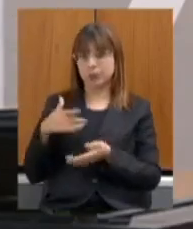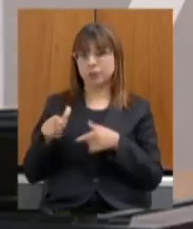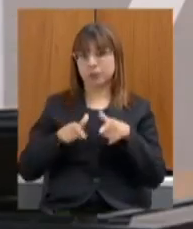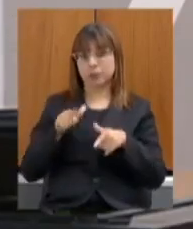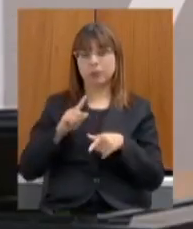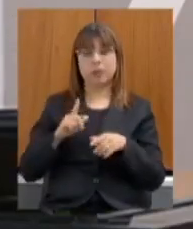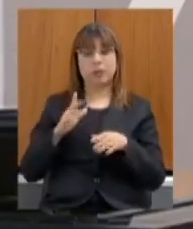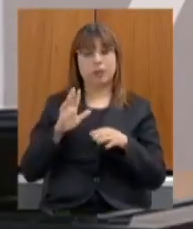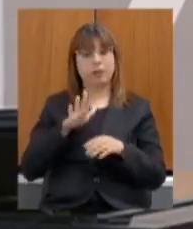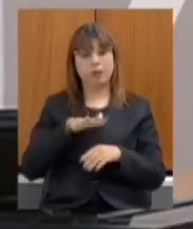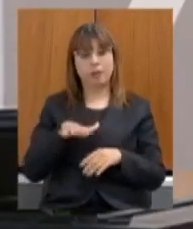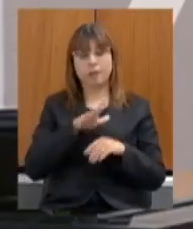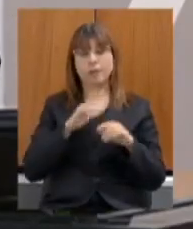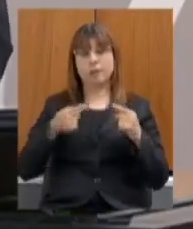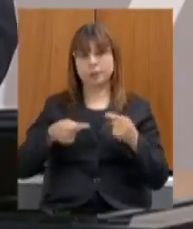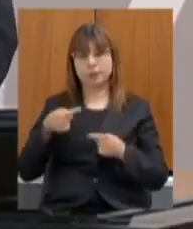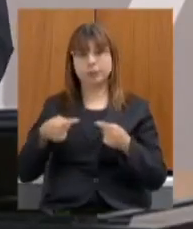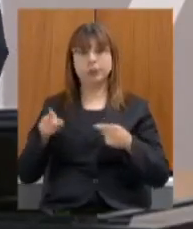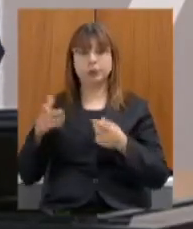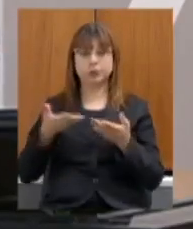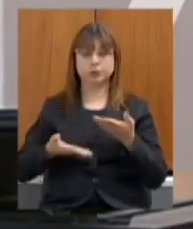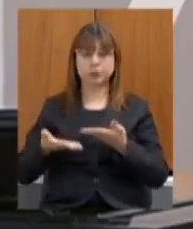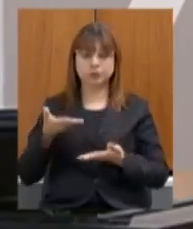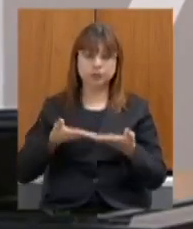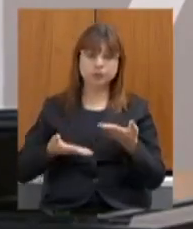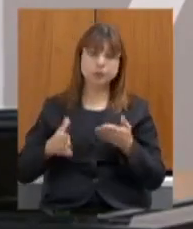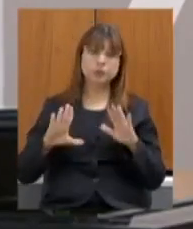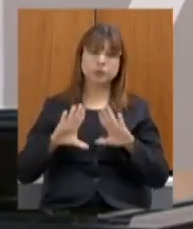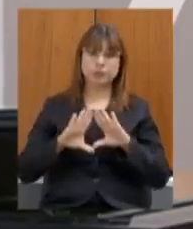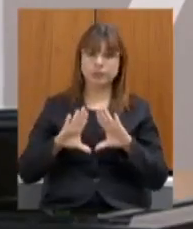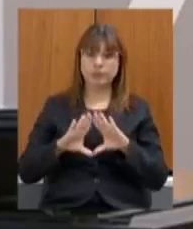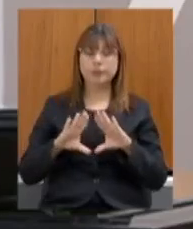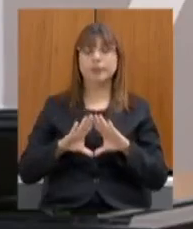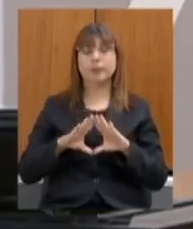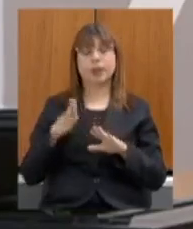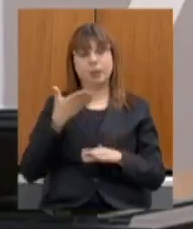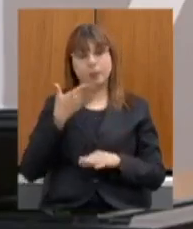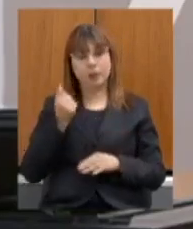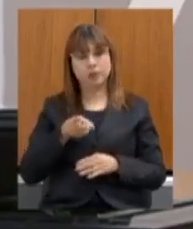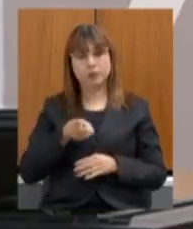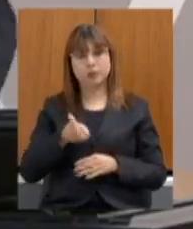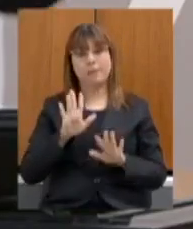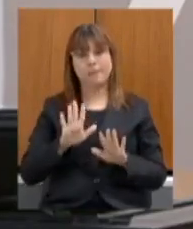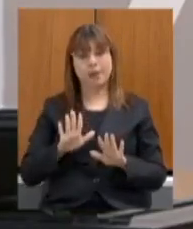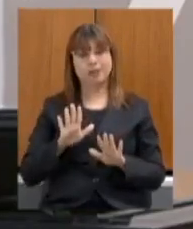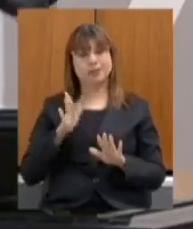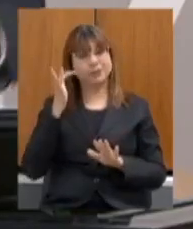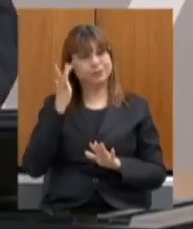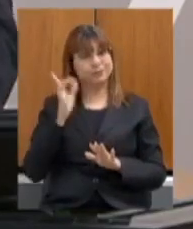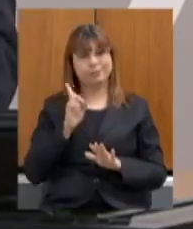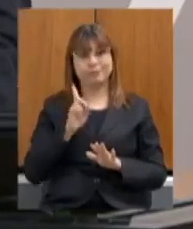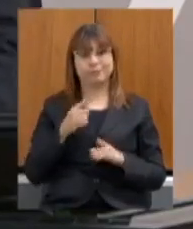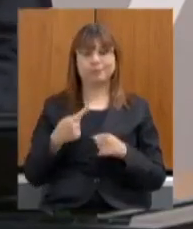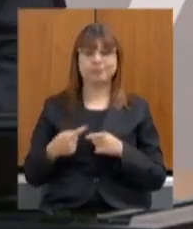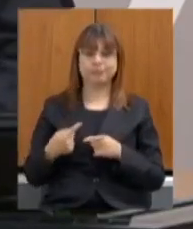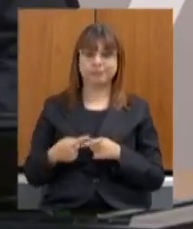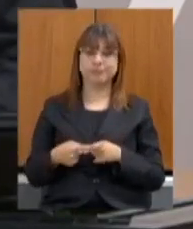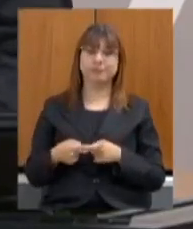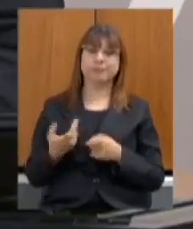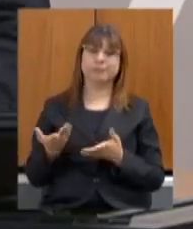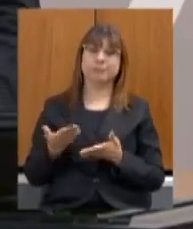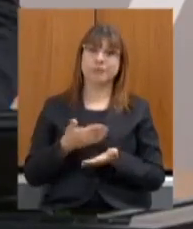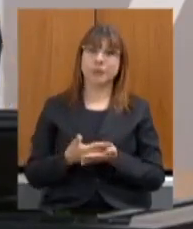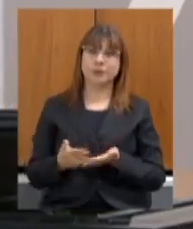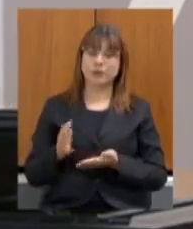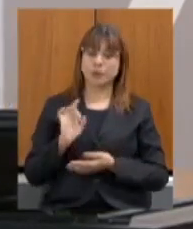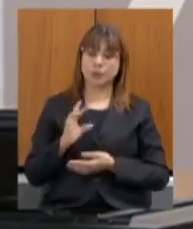tem melhorado a cada dia, mas não é simples, chegaram eles ao governo com apenas